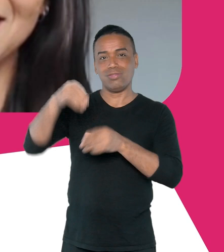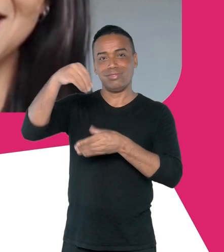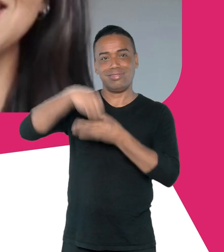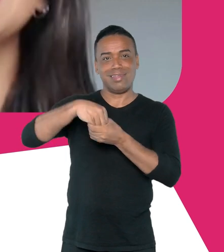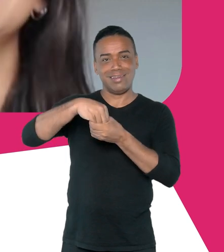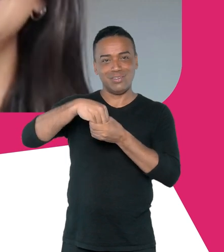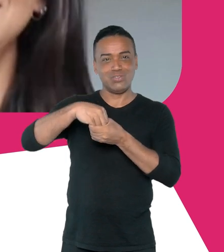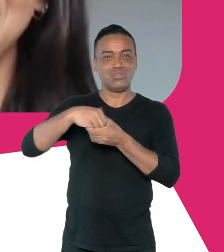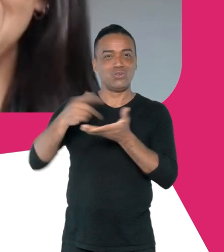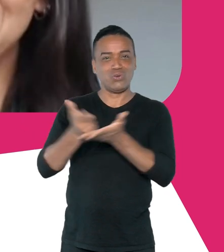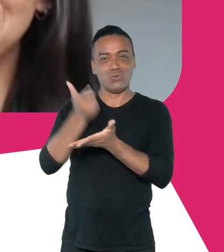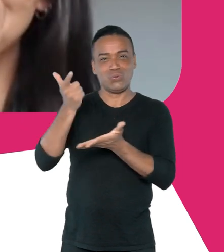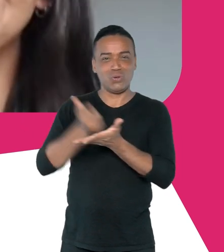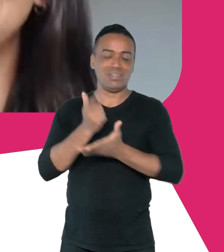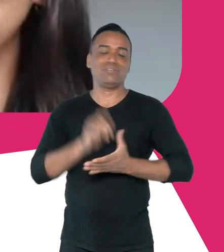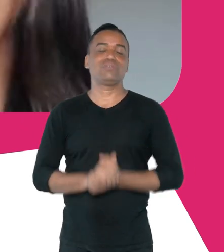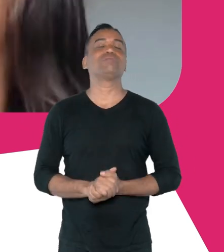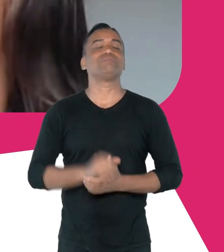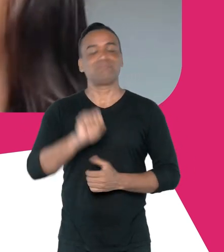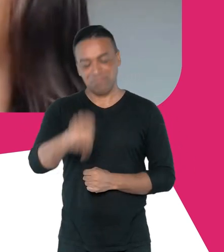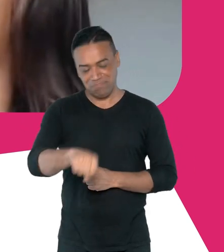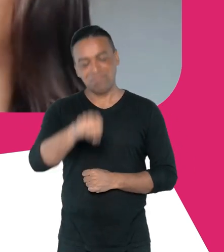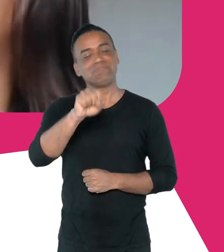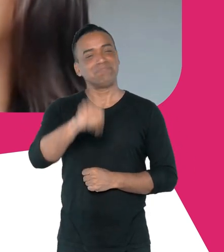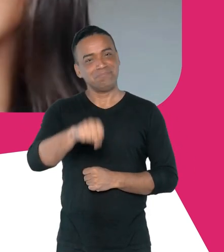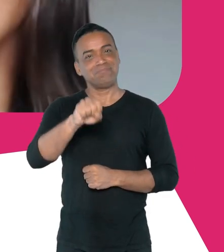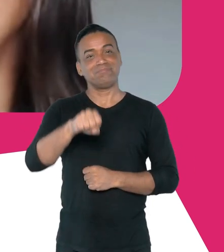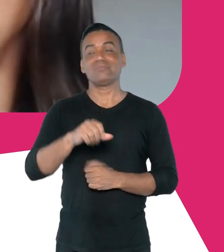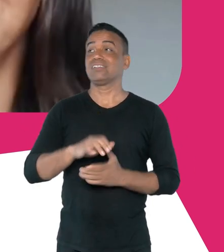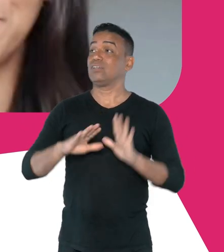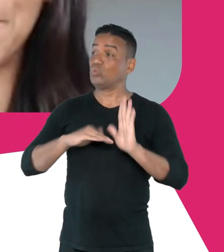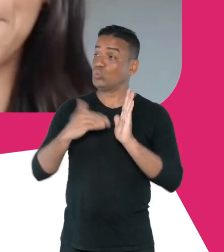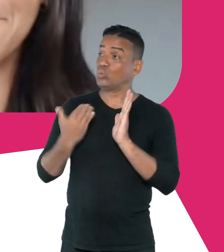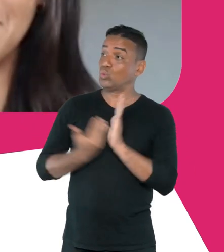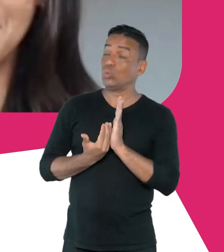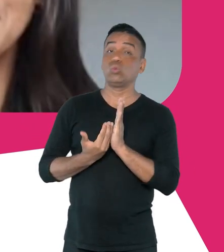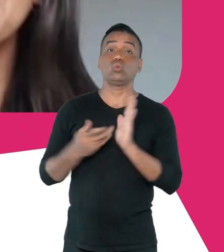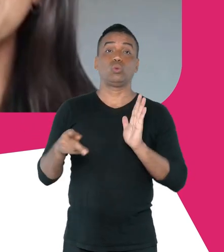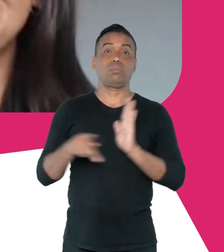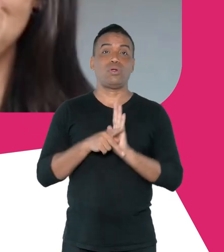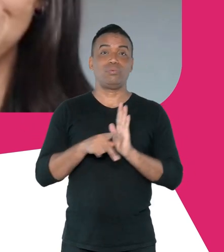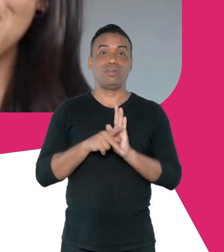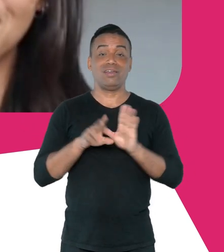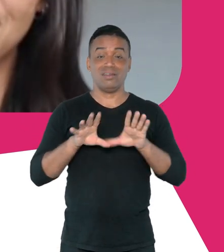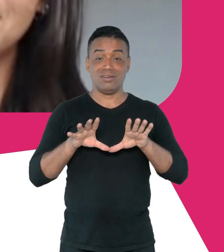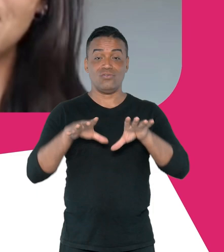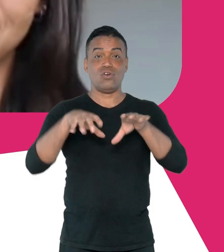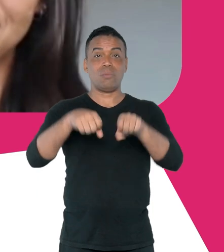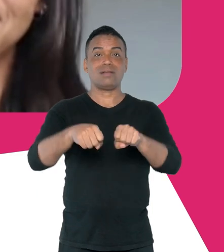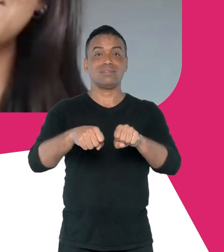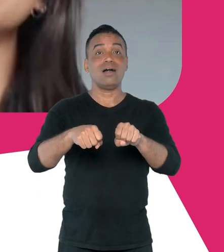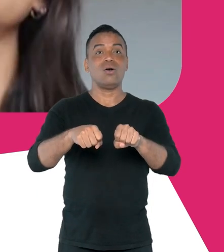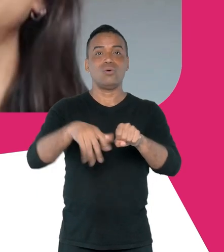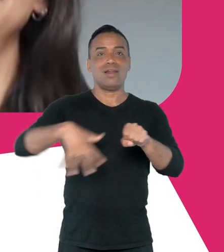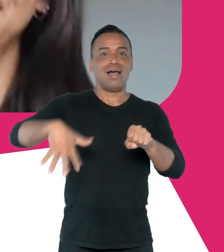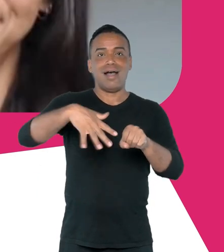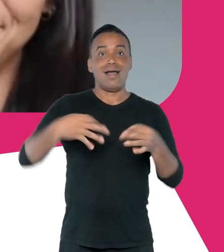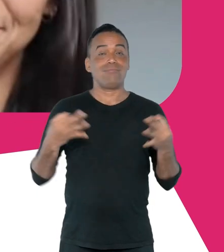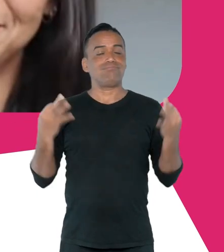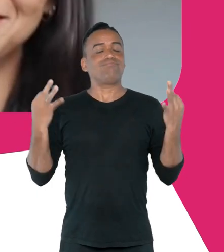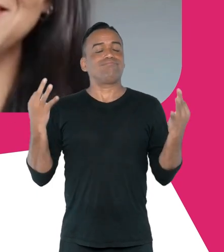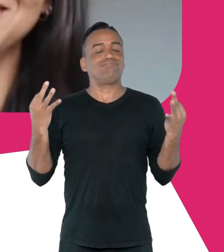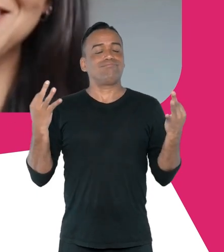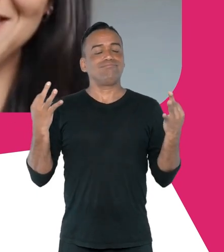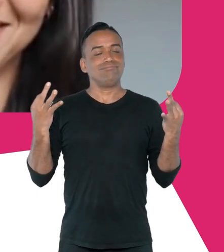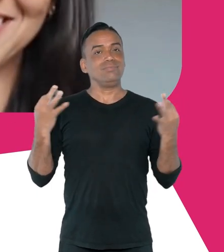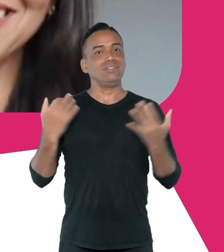né? sim, É, sim, e tudo a partir também dessa formação sua em yoga, e só para